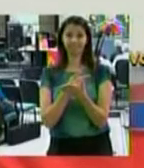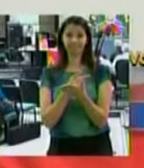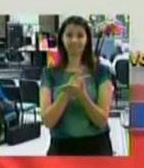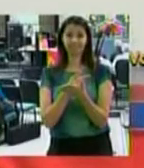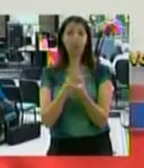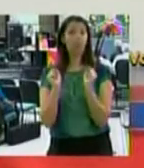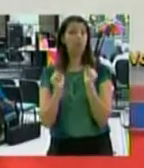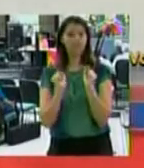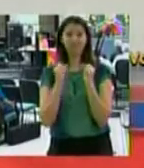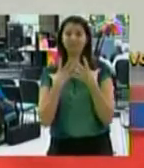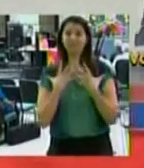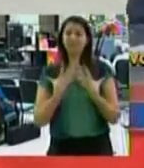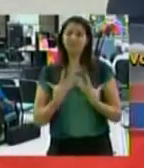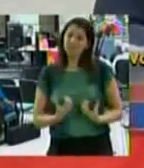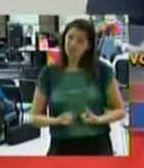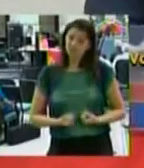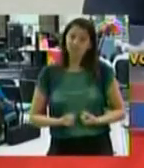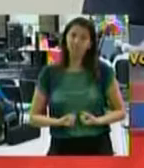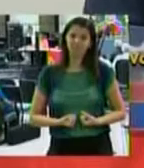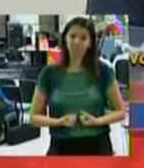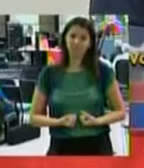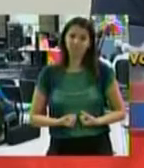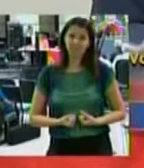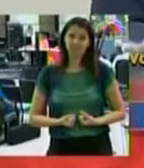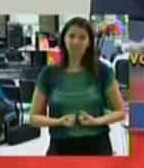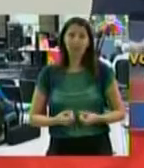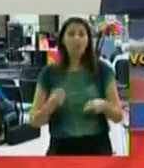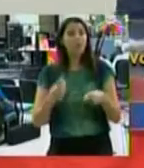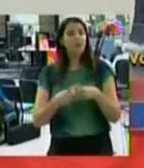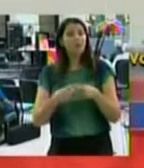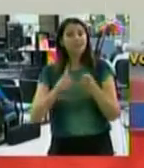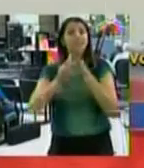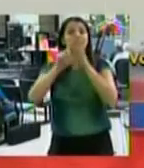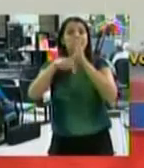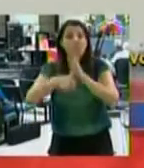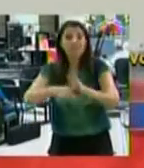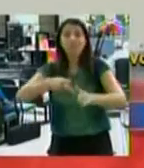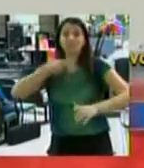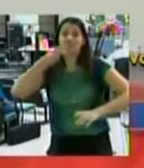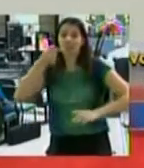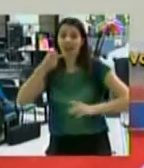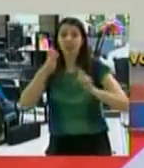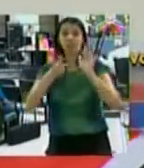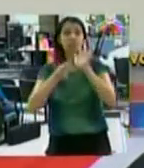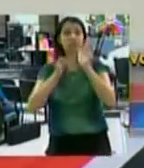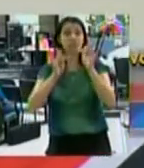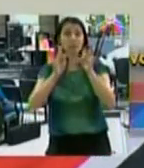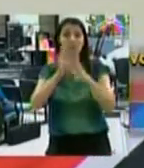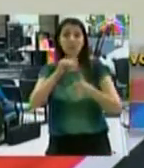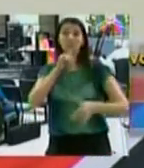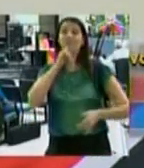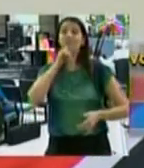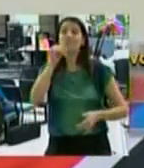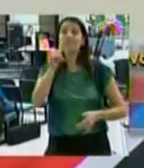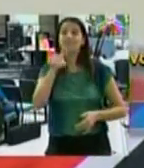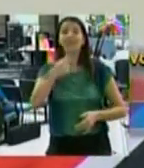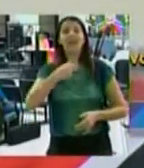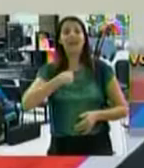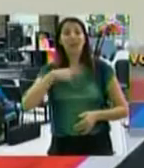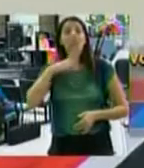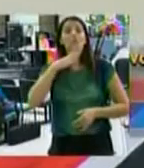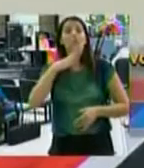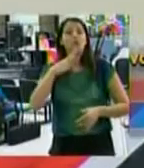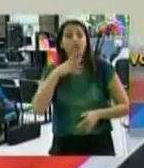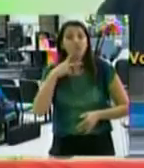suscetíveis ao cansaço. É por isso que depois de dizer: eu conheço as tuas obras, Jesus prossegue